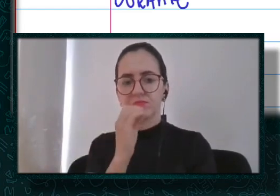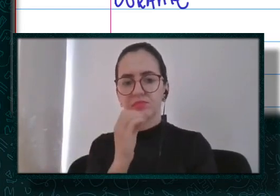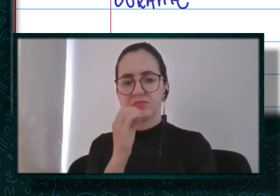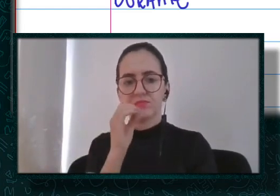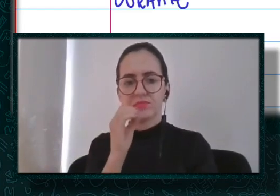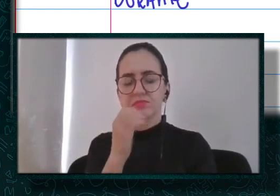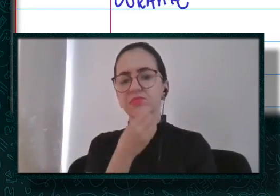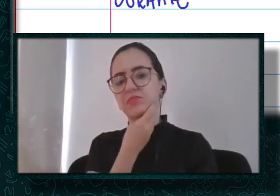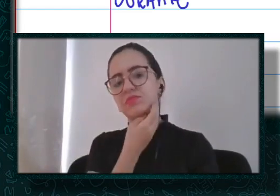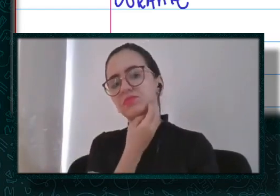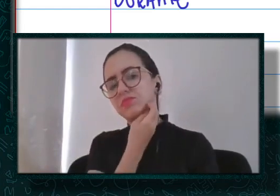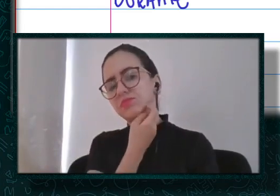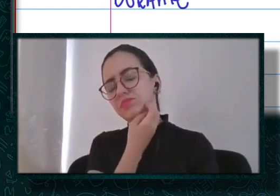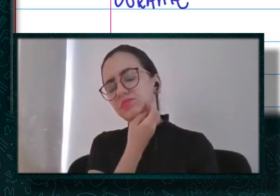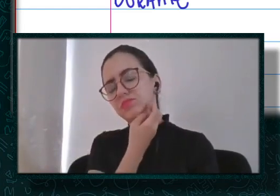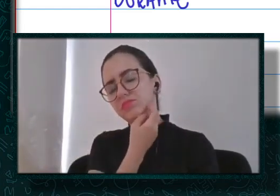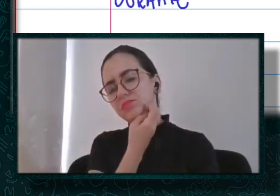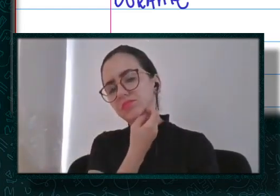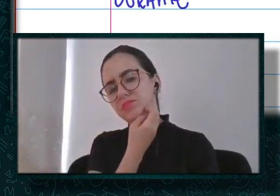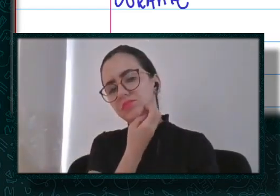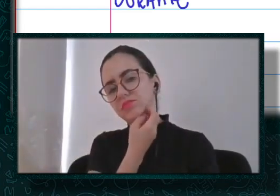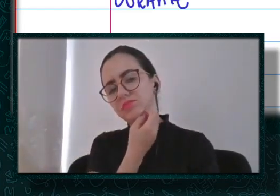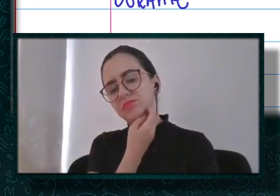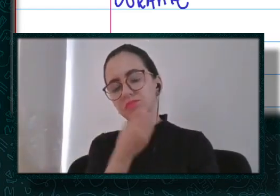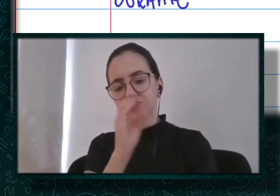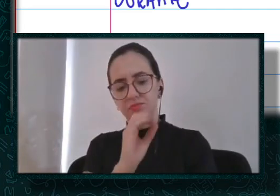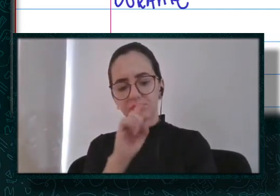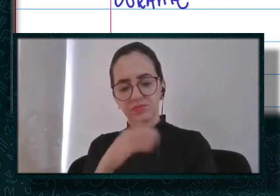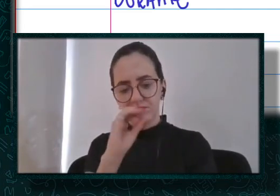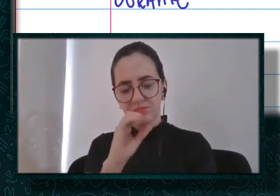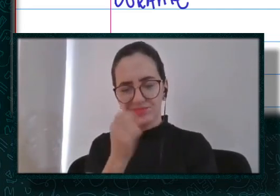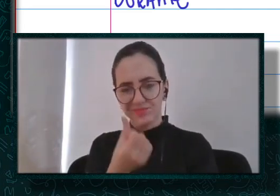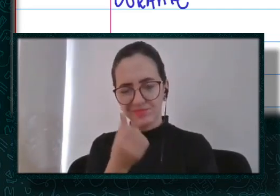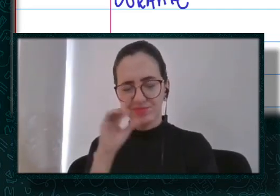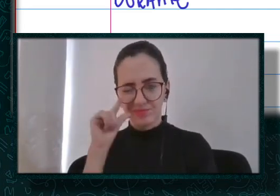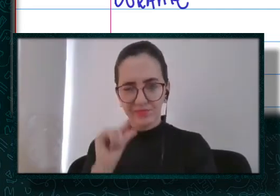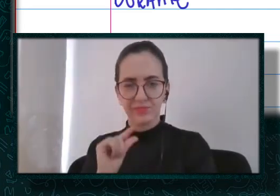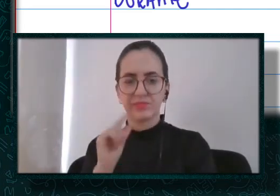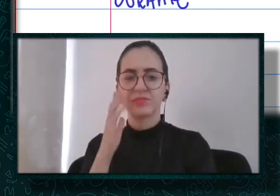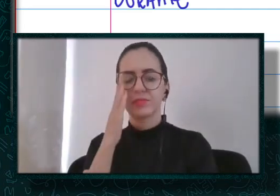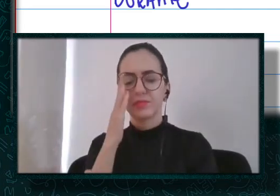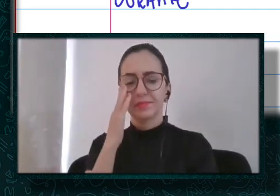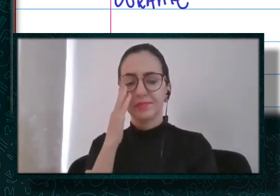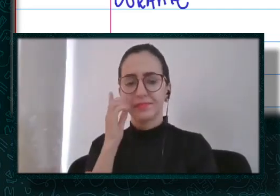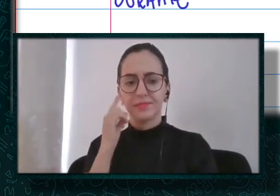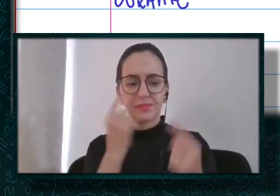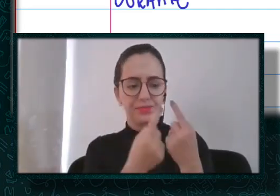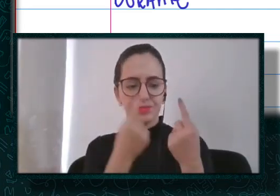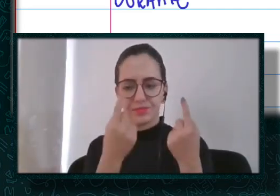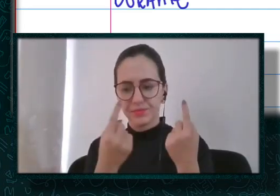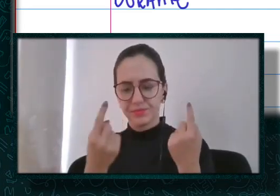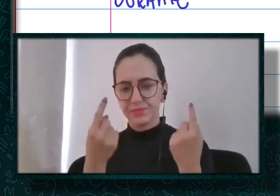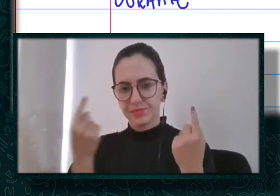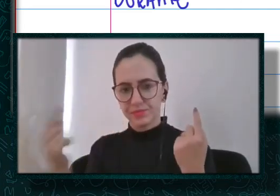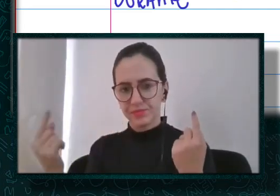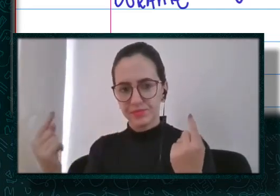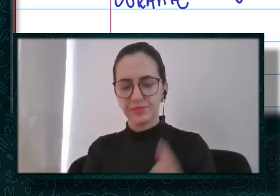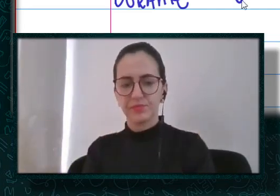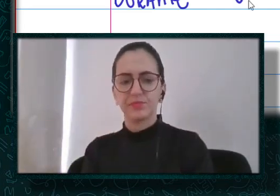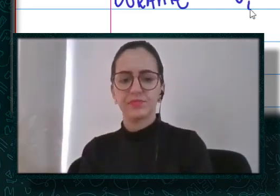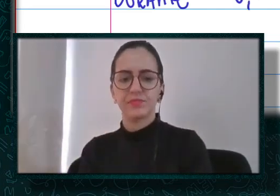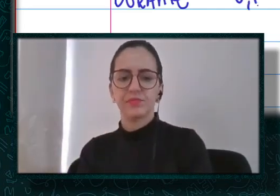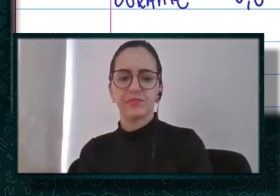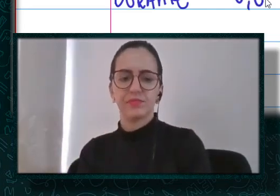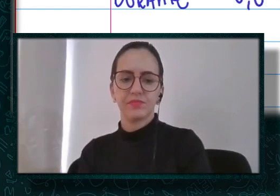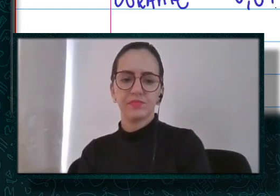daqui. Se eu tenho menos de 1 mol de ácido, eu vou utilizar menos de 1 mol de NaOH. Então, se é 1 para 1 e eu vou utilizar essa